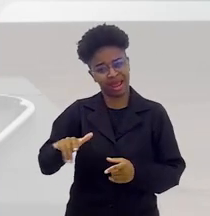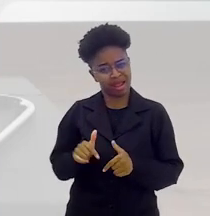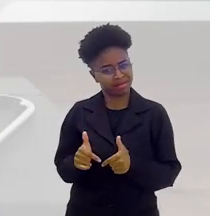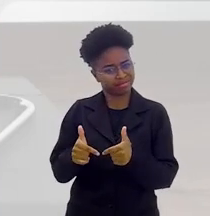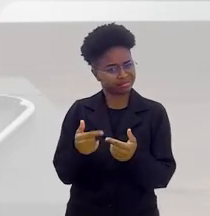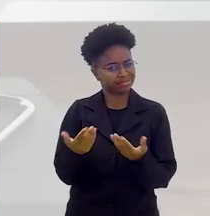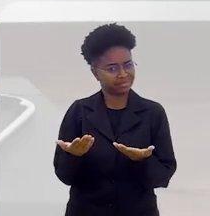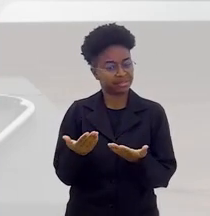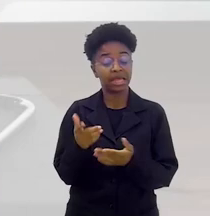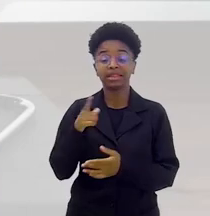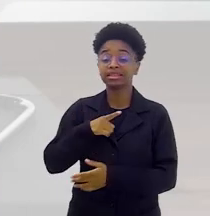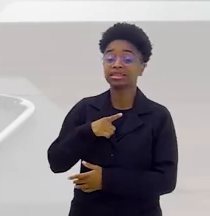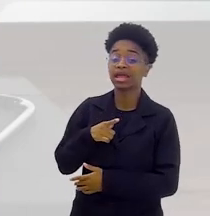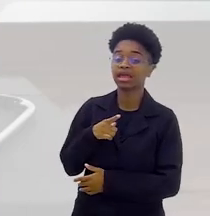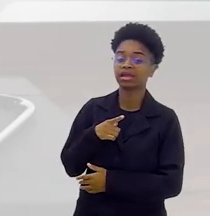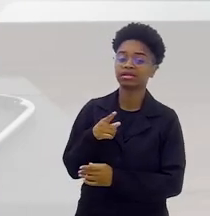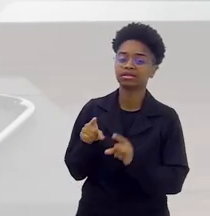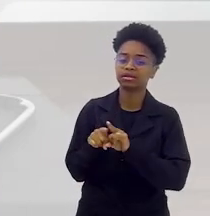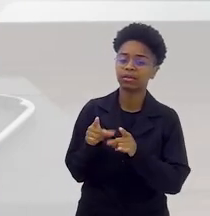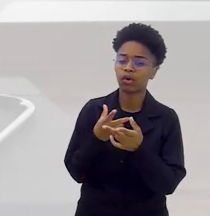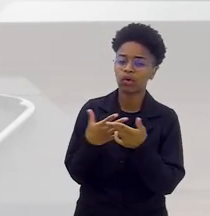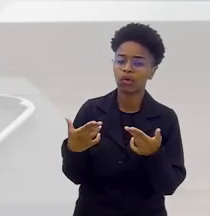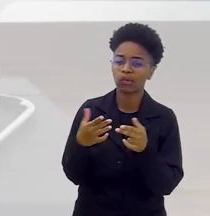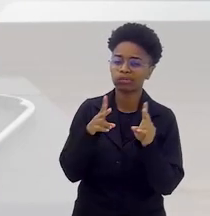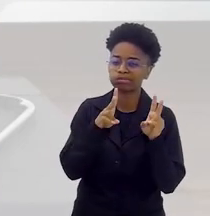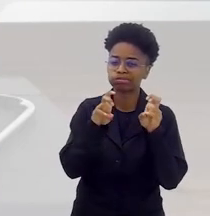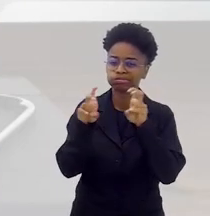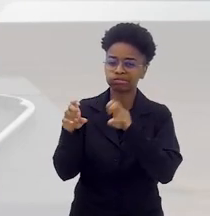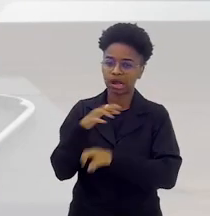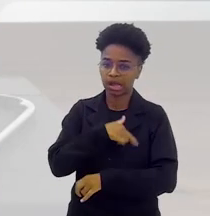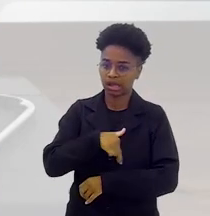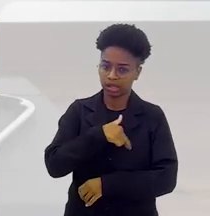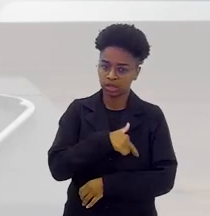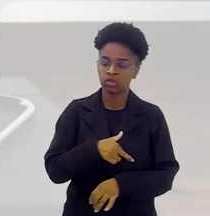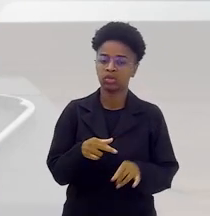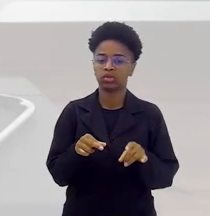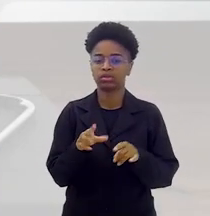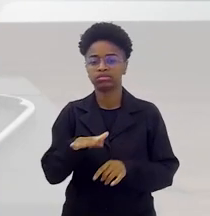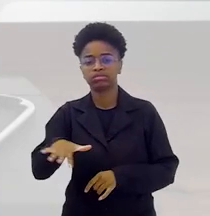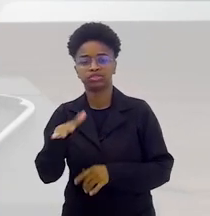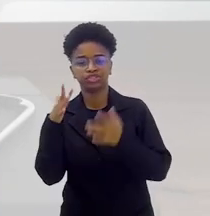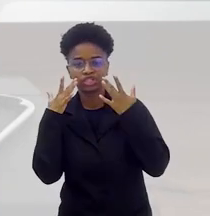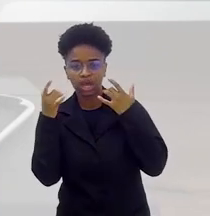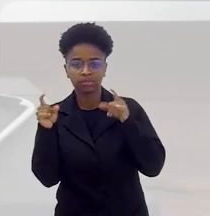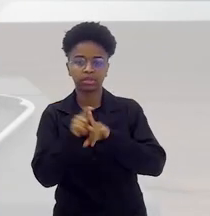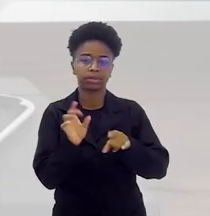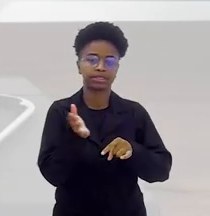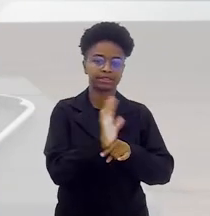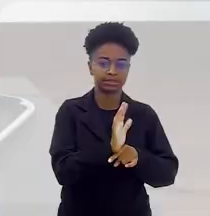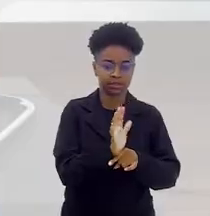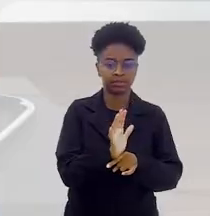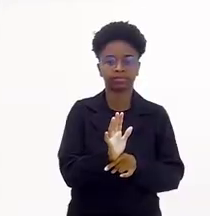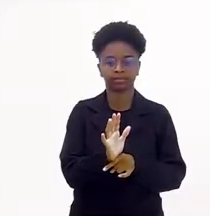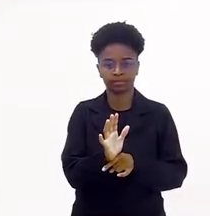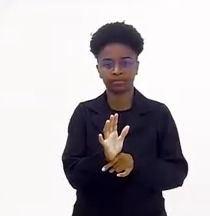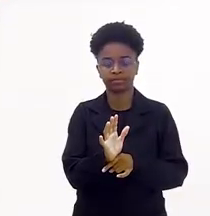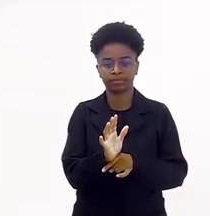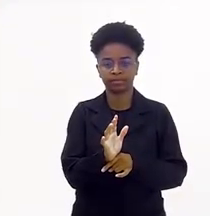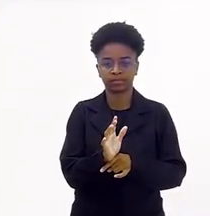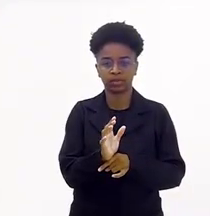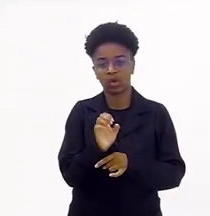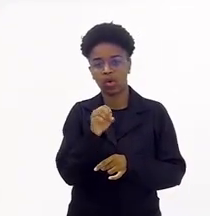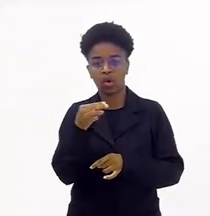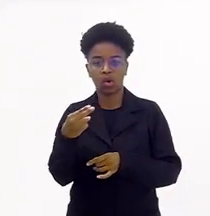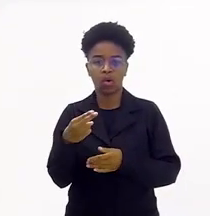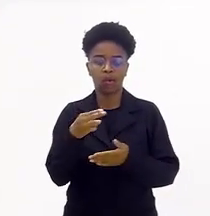essas crianças lá. Tem uma coisa que a gente lida com essa história de temas religiosos, tanto no teatro quanto no cinema,